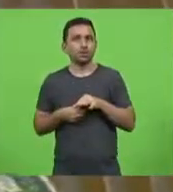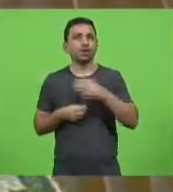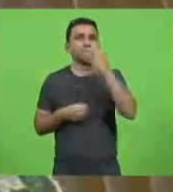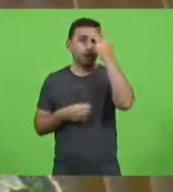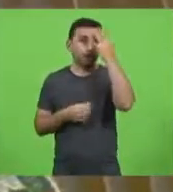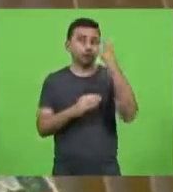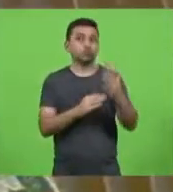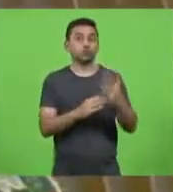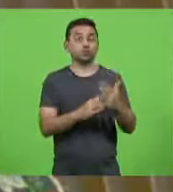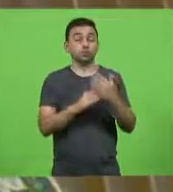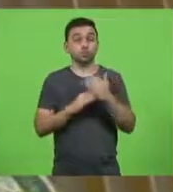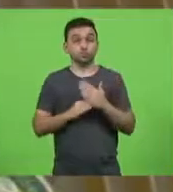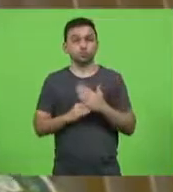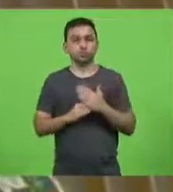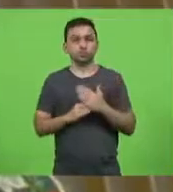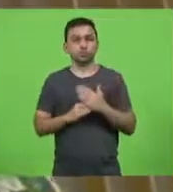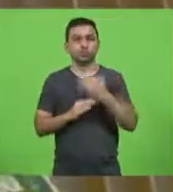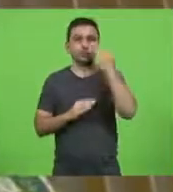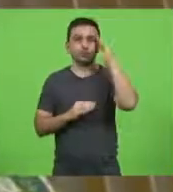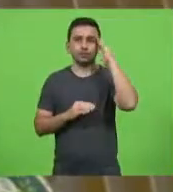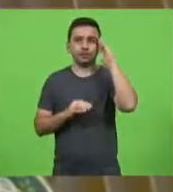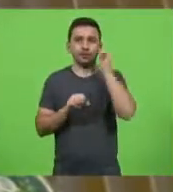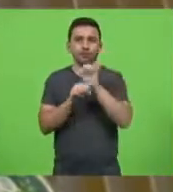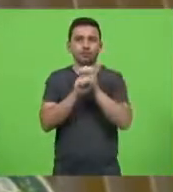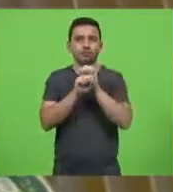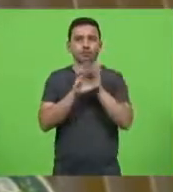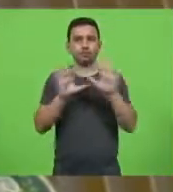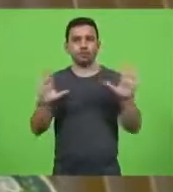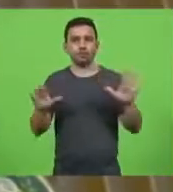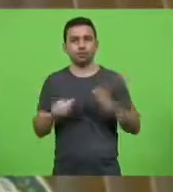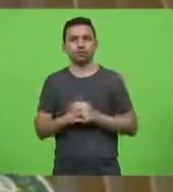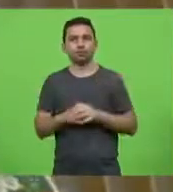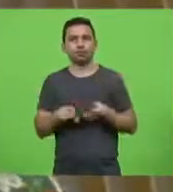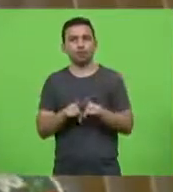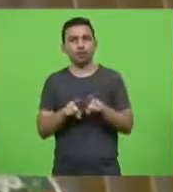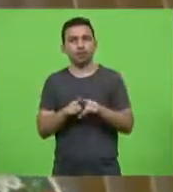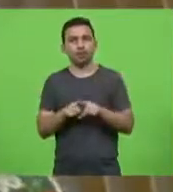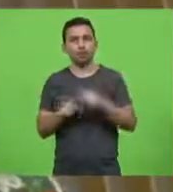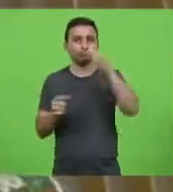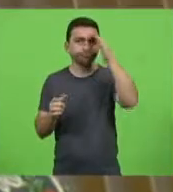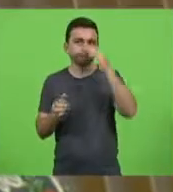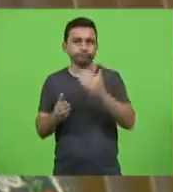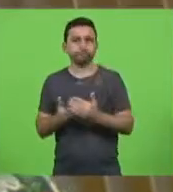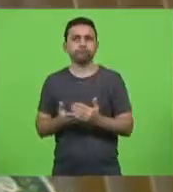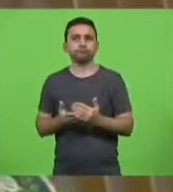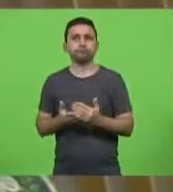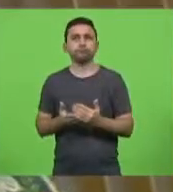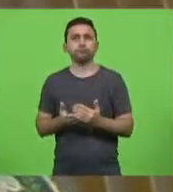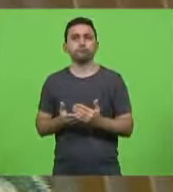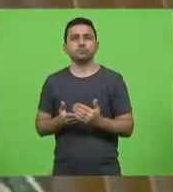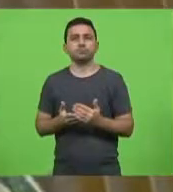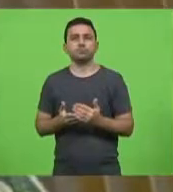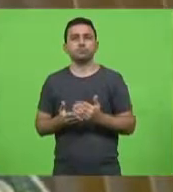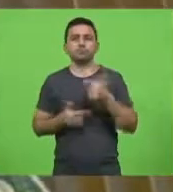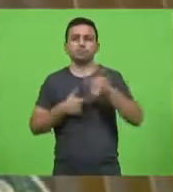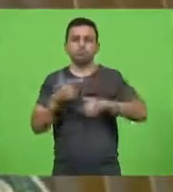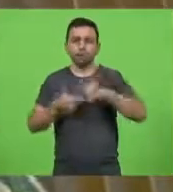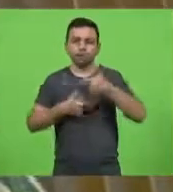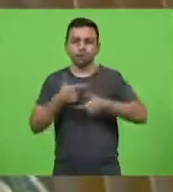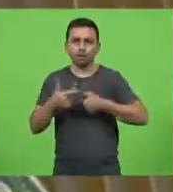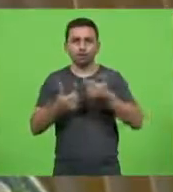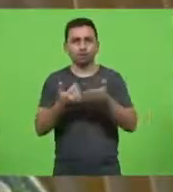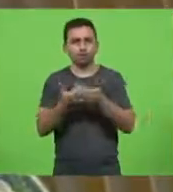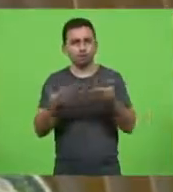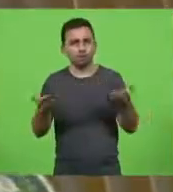muito, né, a compreensão, o entendimento, a aplicação dos serviços de segurança pública em prol